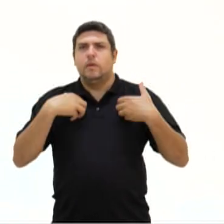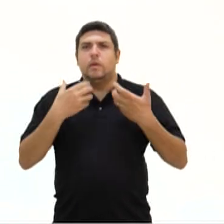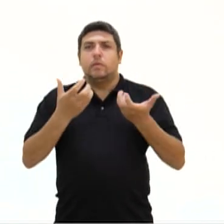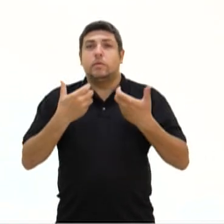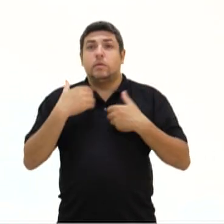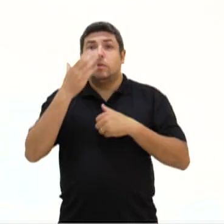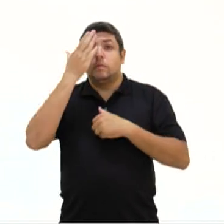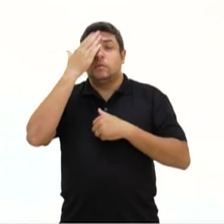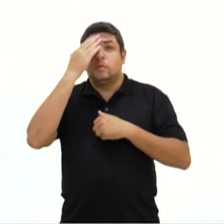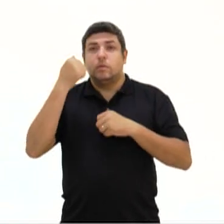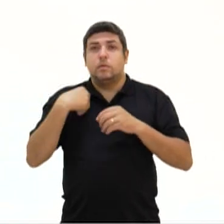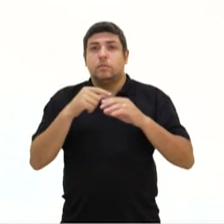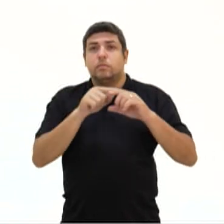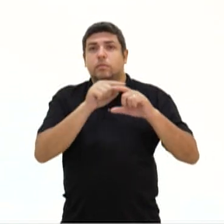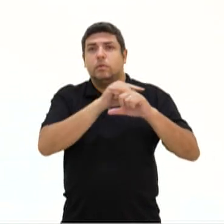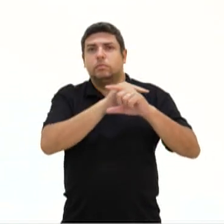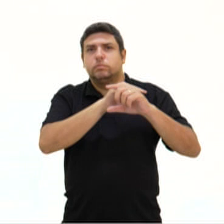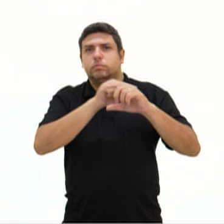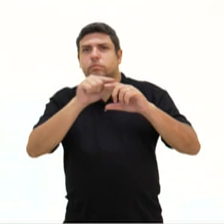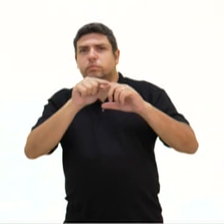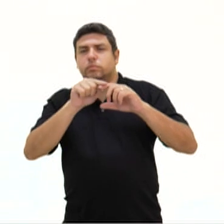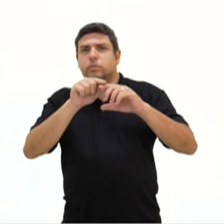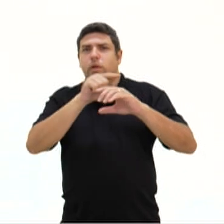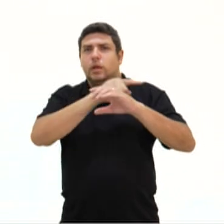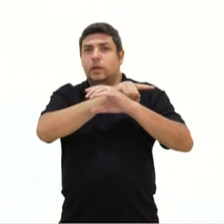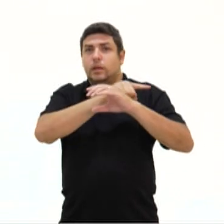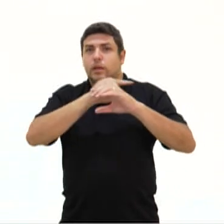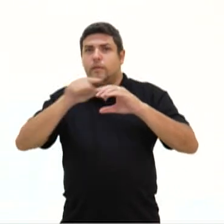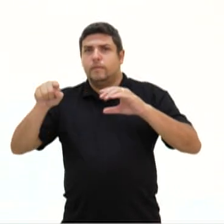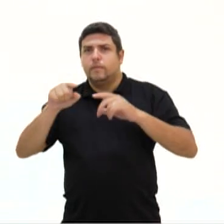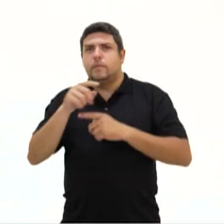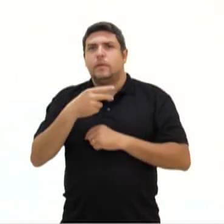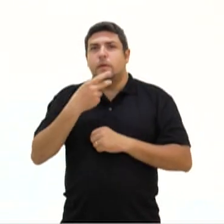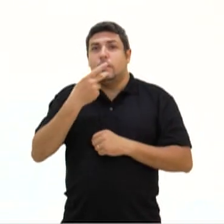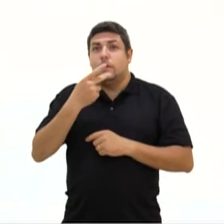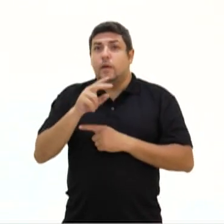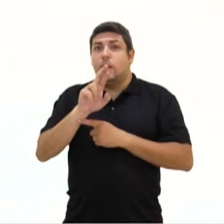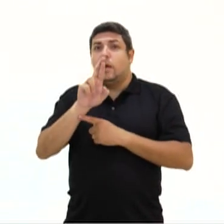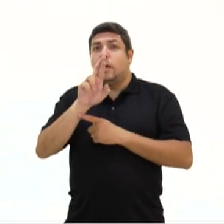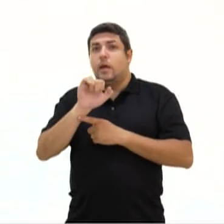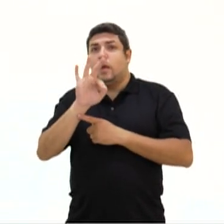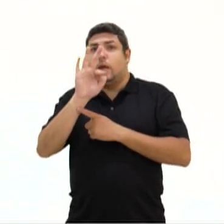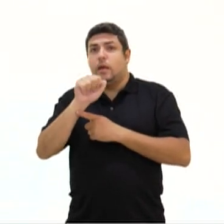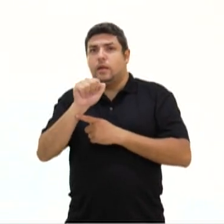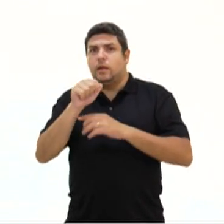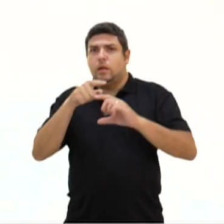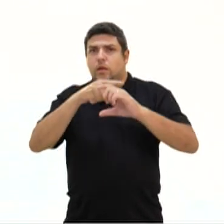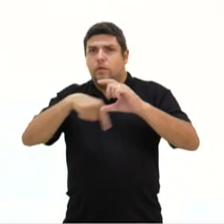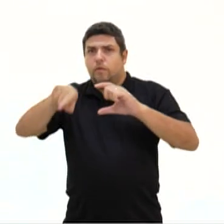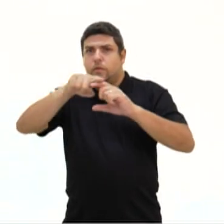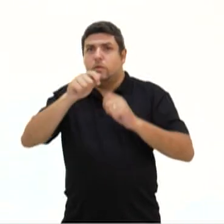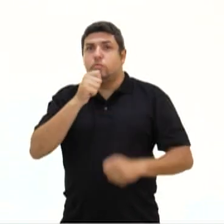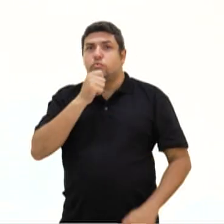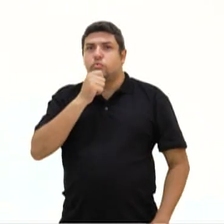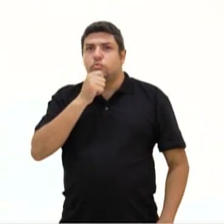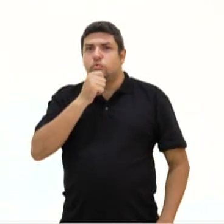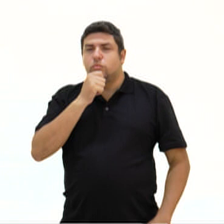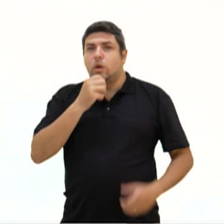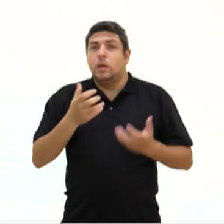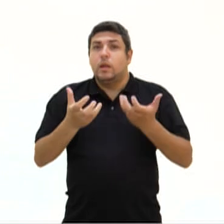está o ponto A da reta, aqui é a reta, não é a circunferência ainda. Vamos trabalhar a fórmula, por quê? Porque lá